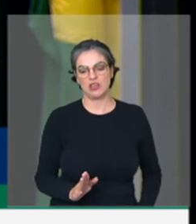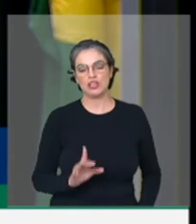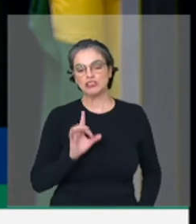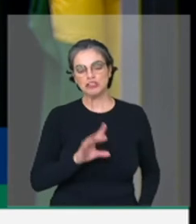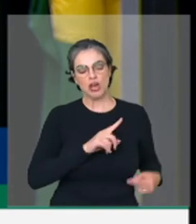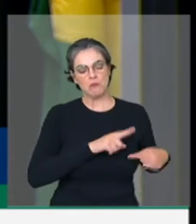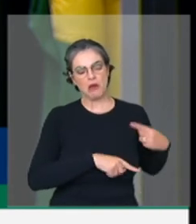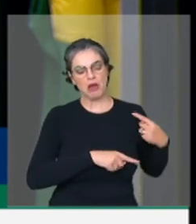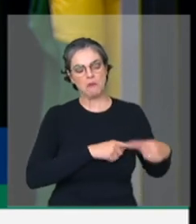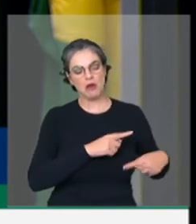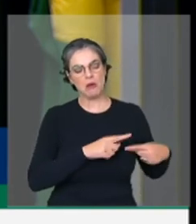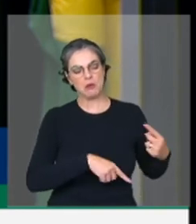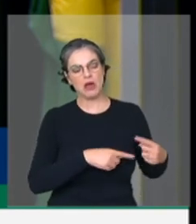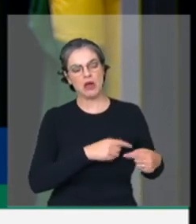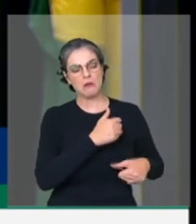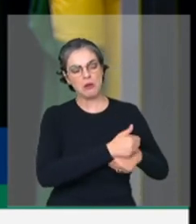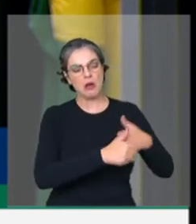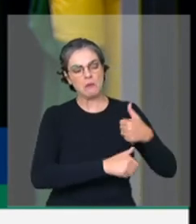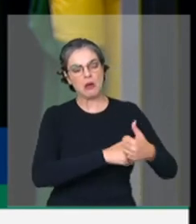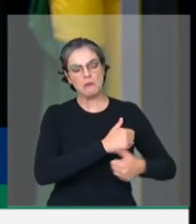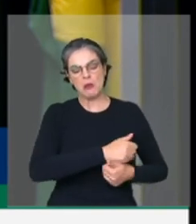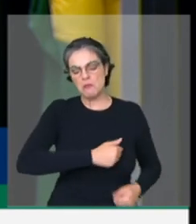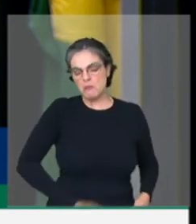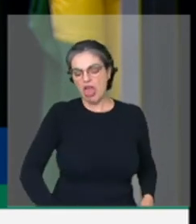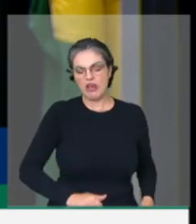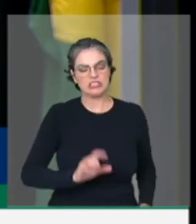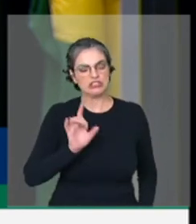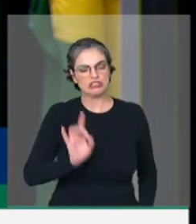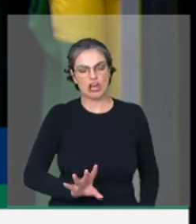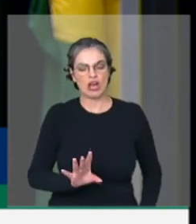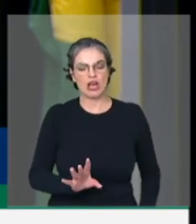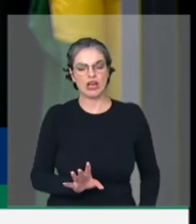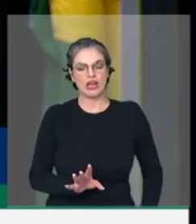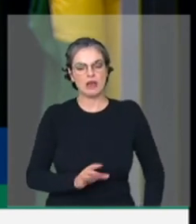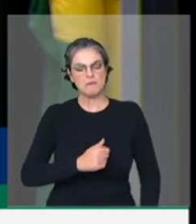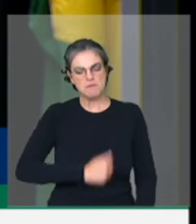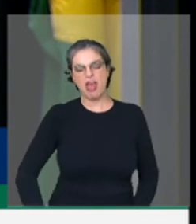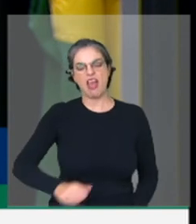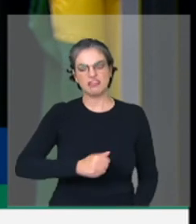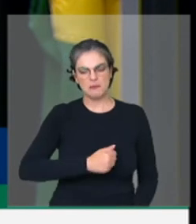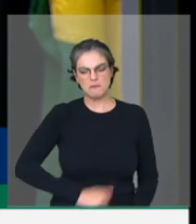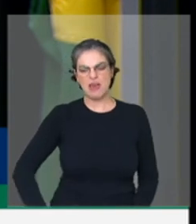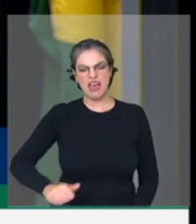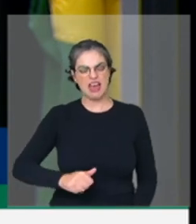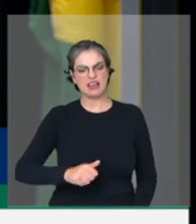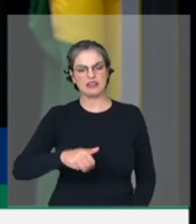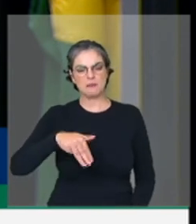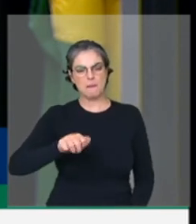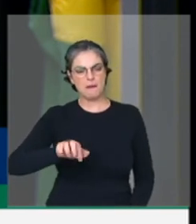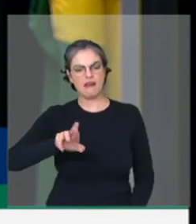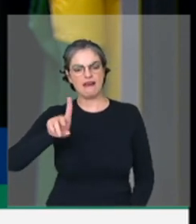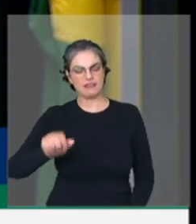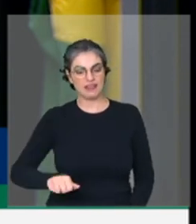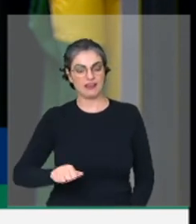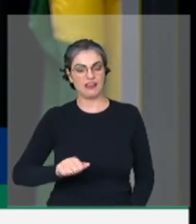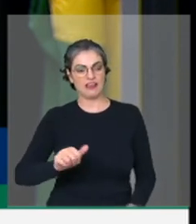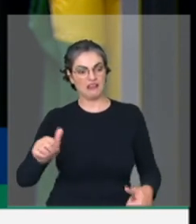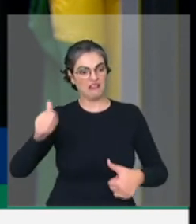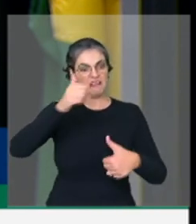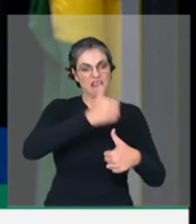uma sucessão de merda no Brasil. Uma sucessão de merda. E quando chega em cima, na